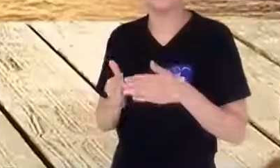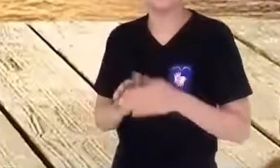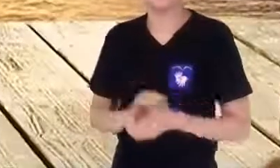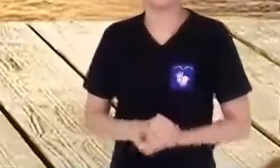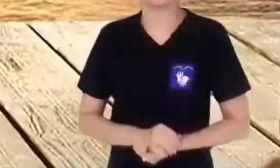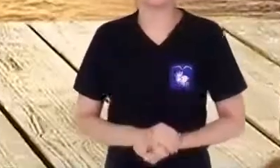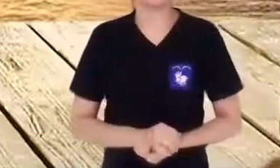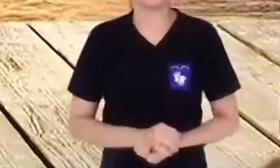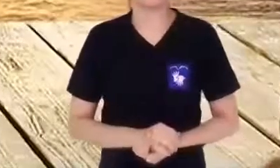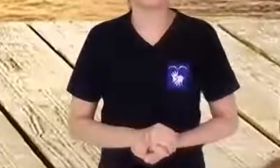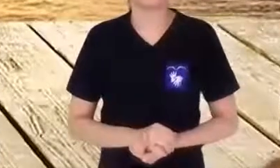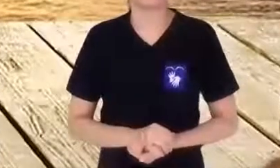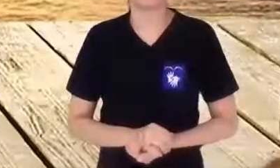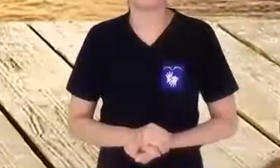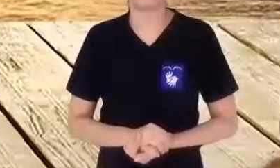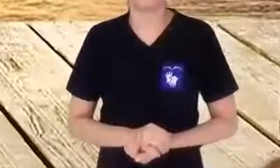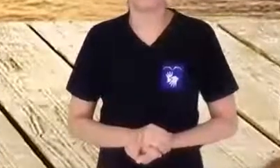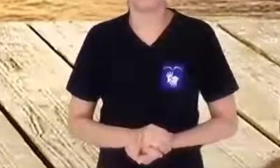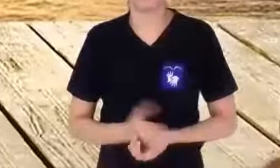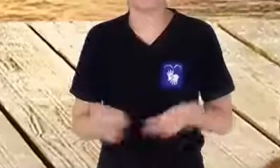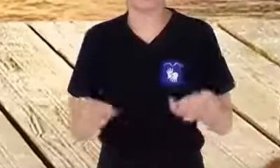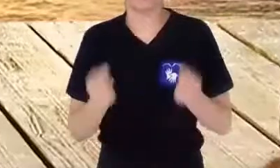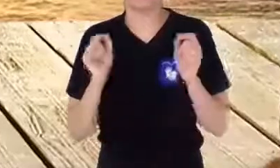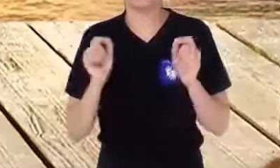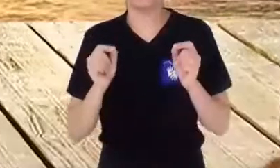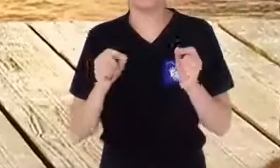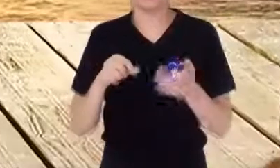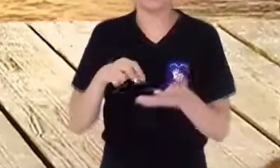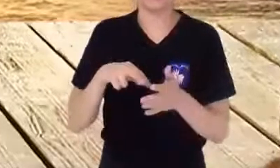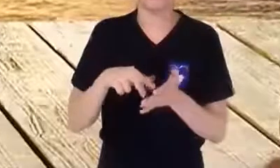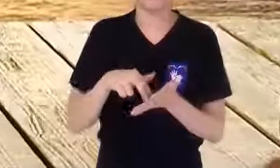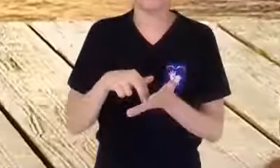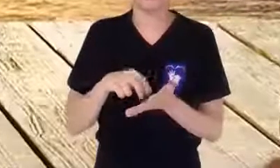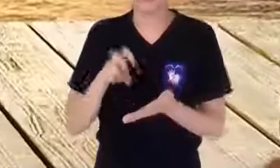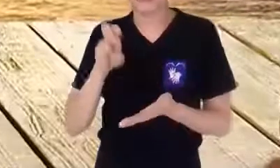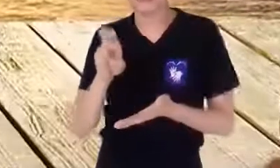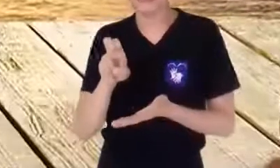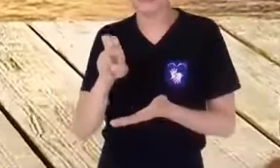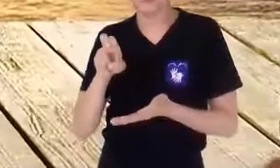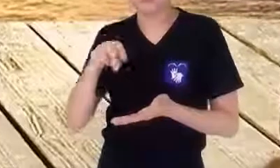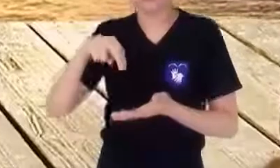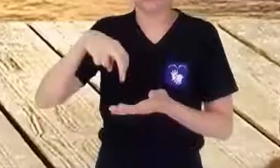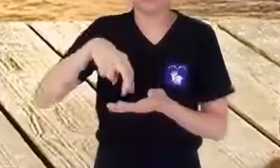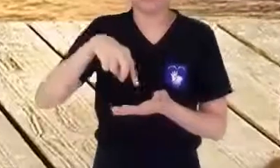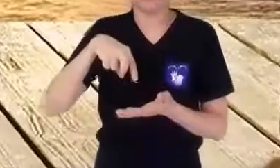Agora, vamos caminhando 5 passos para frente.